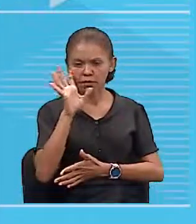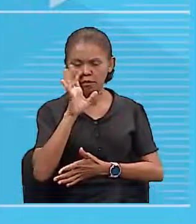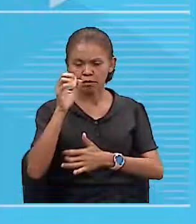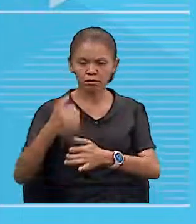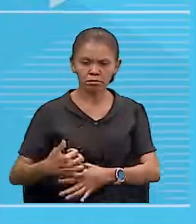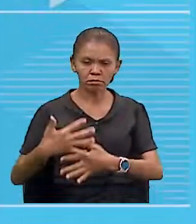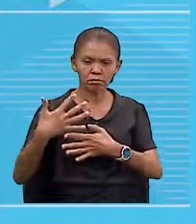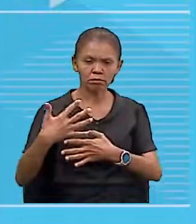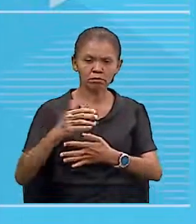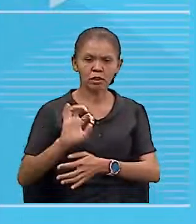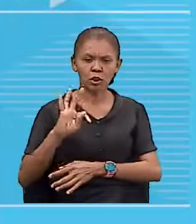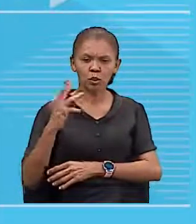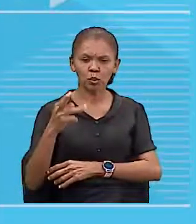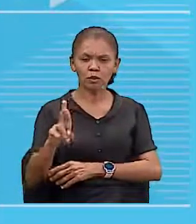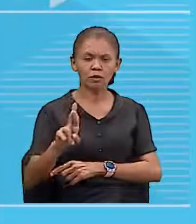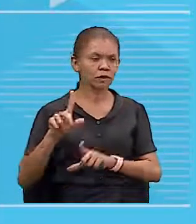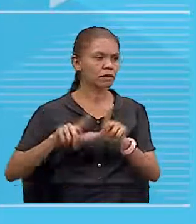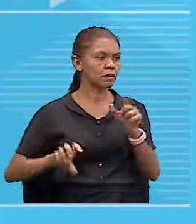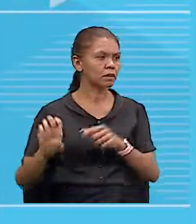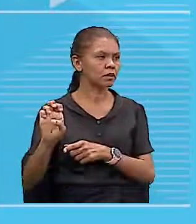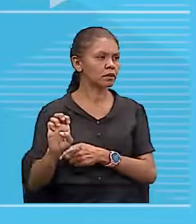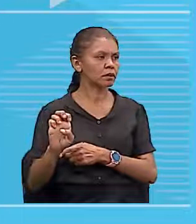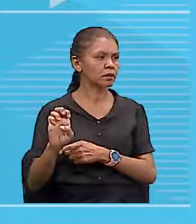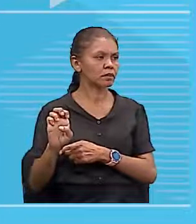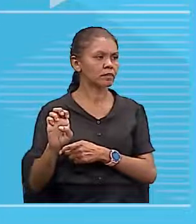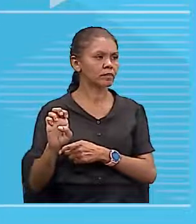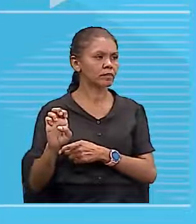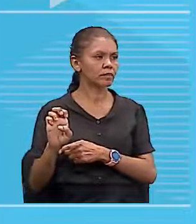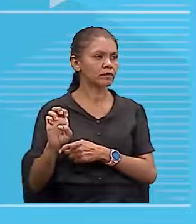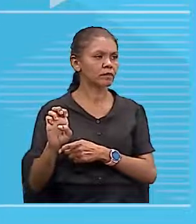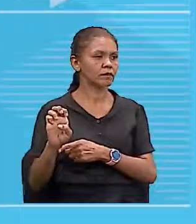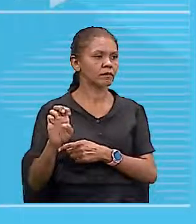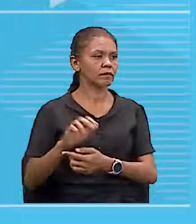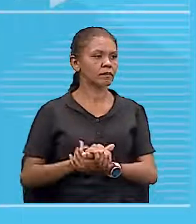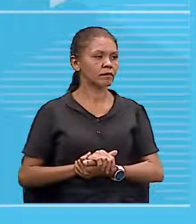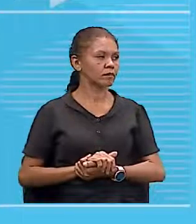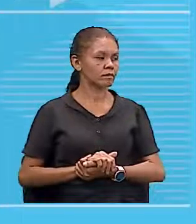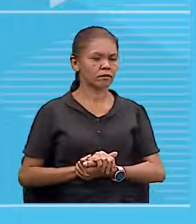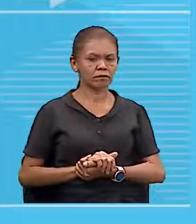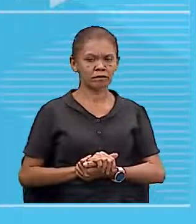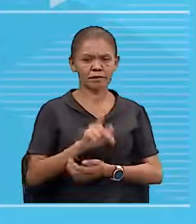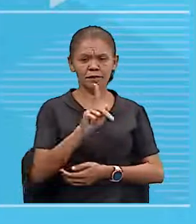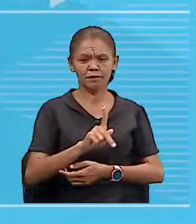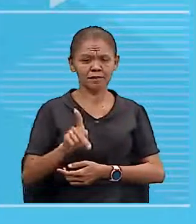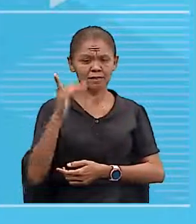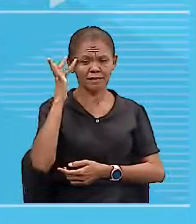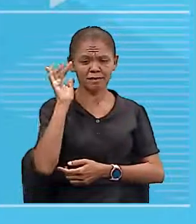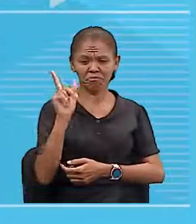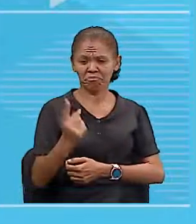aqui o chat Todo Mundo Foi para a letra e achei estranho